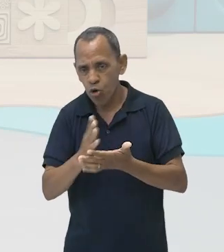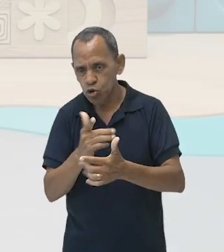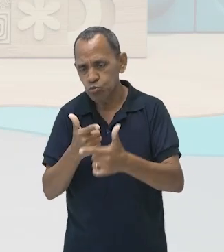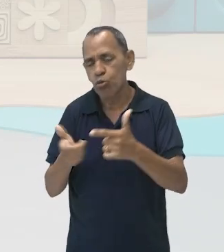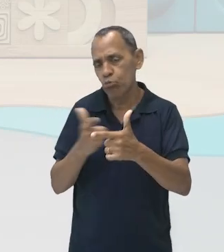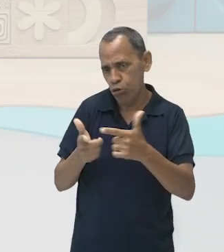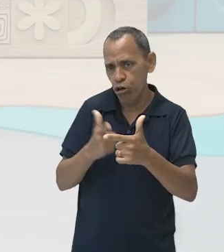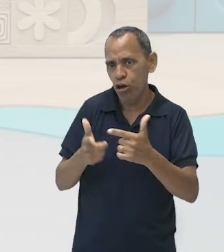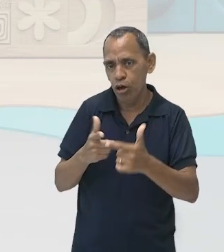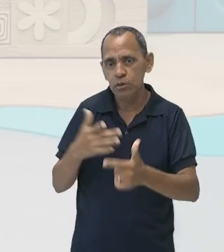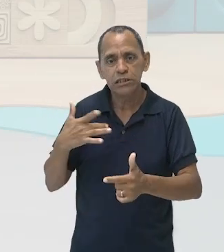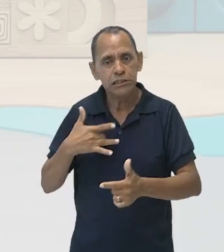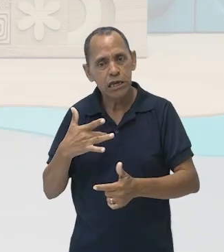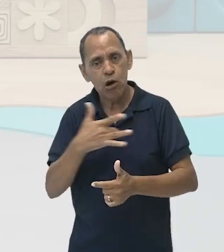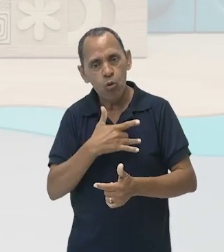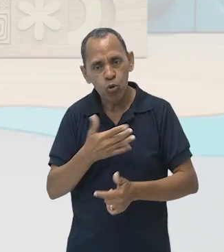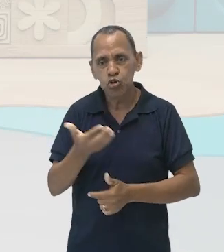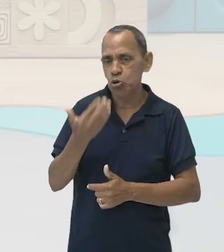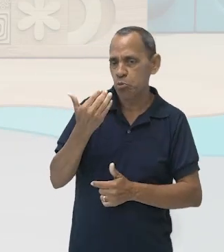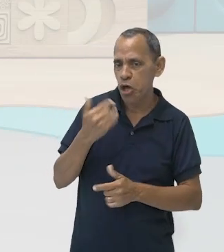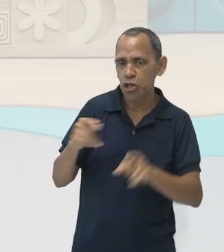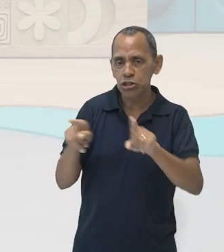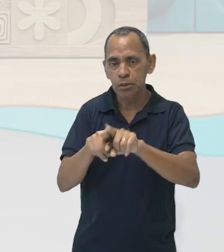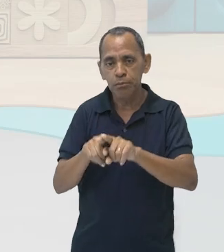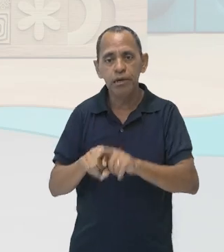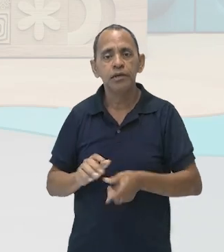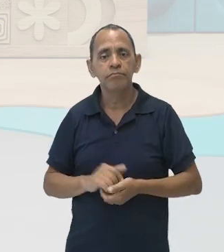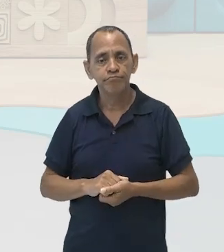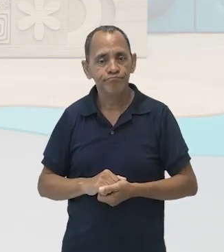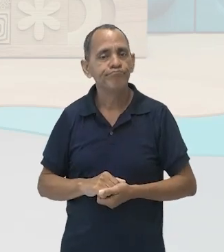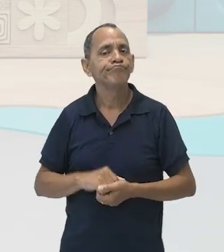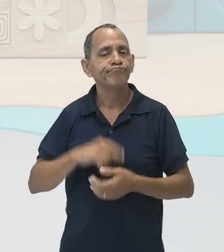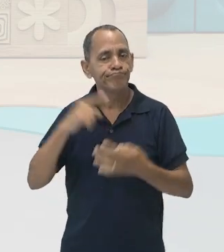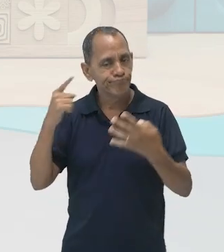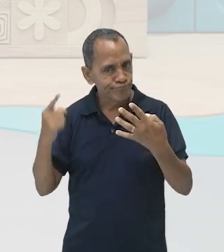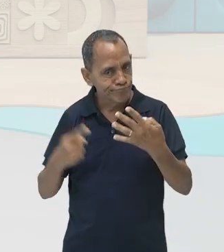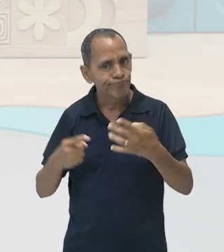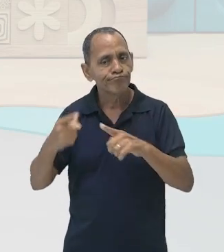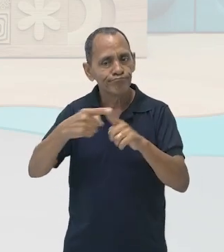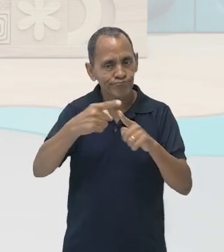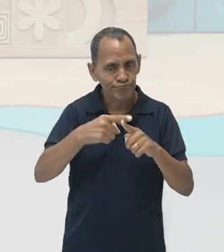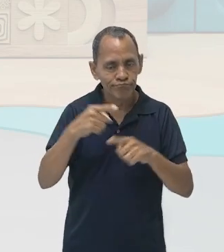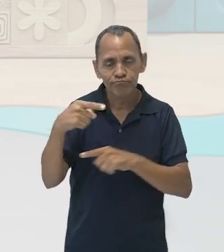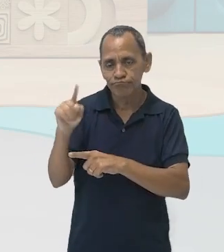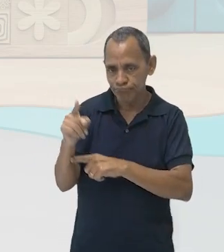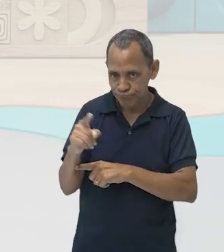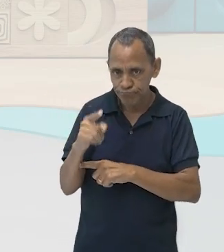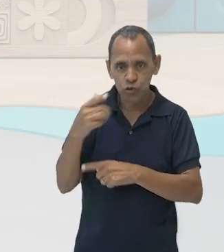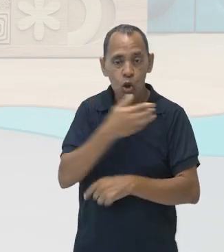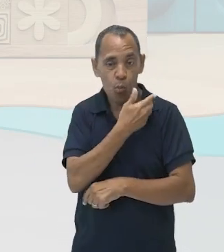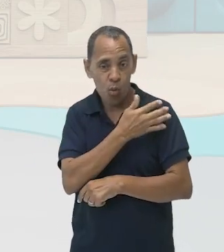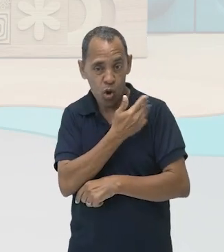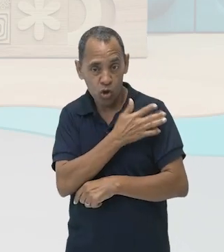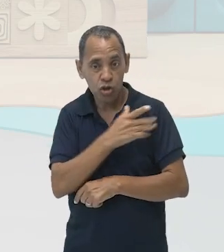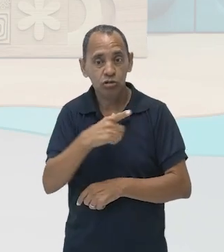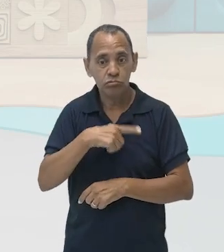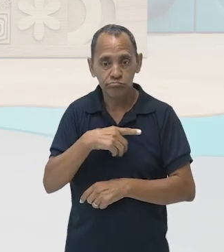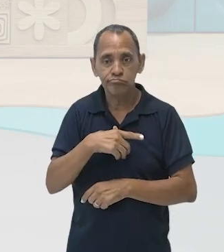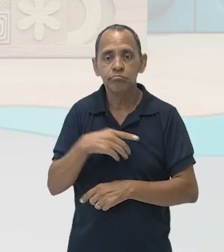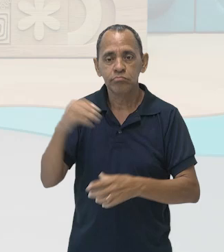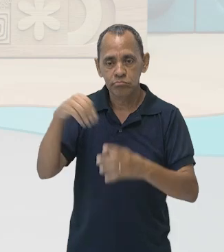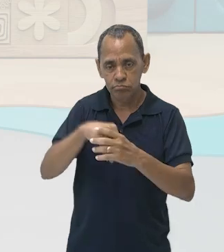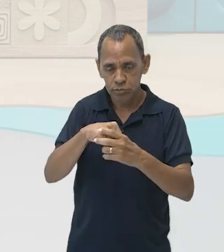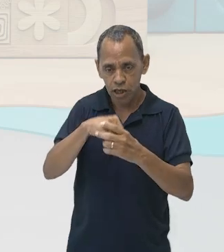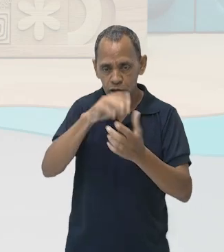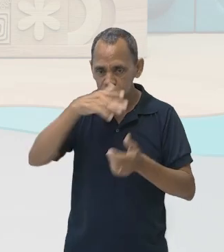bom? Então, mais um tipo de preconceito que, infelizmente, ainda existe na dança, está relacionado à